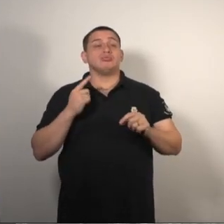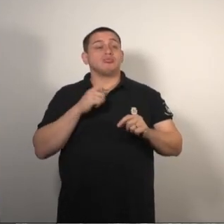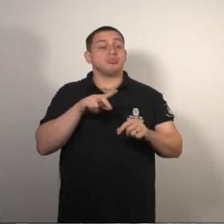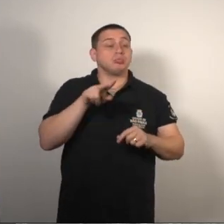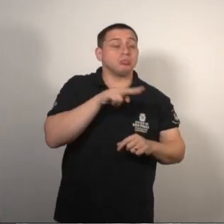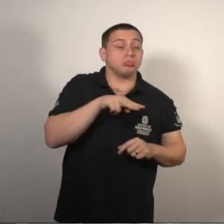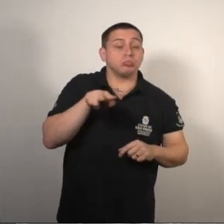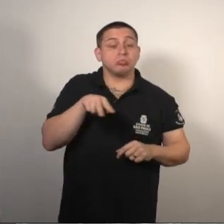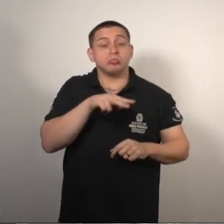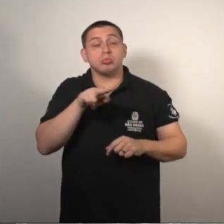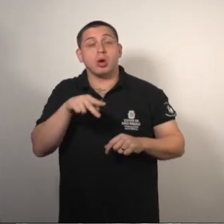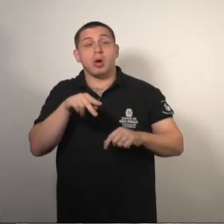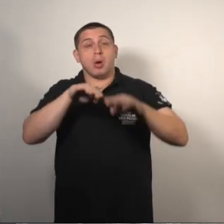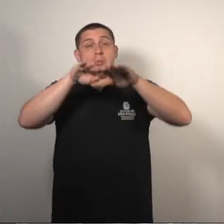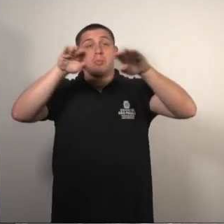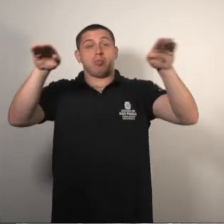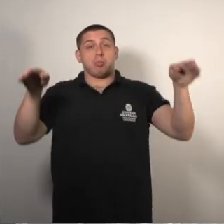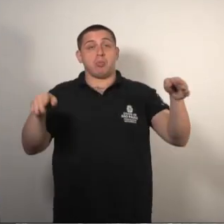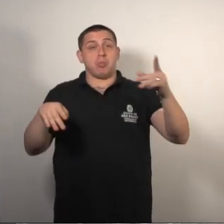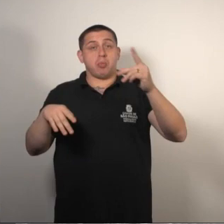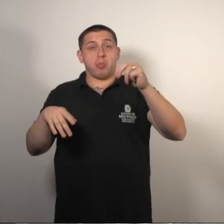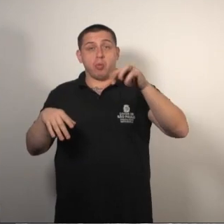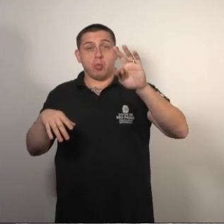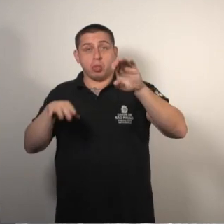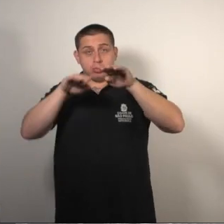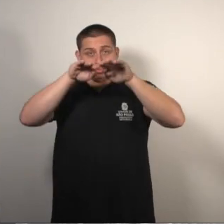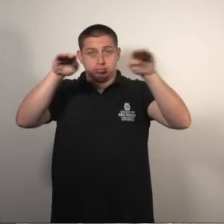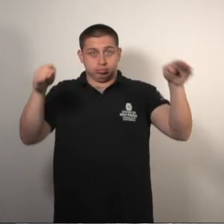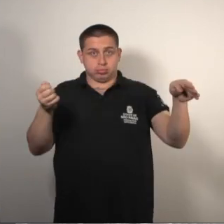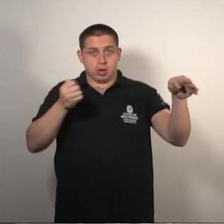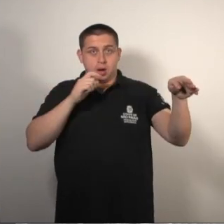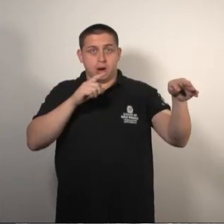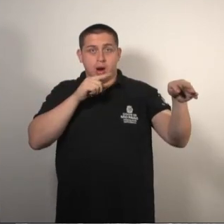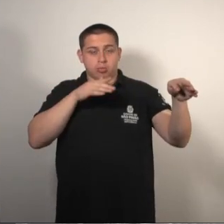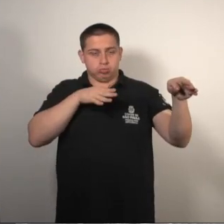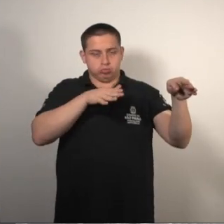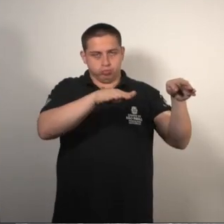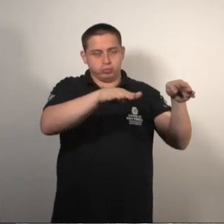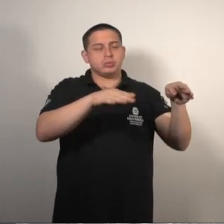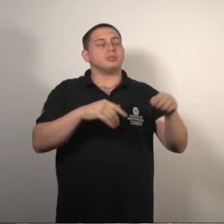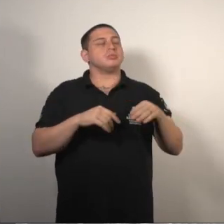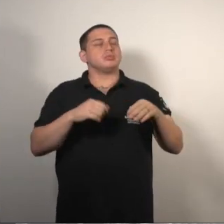Lapa, né? E eu não sei se o engenheiro do dia está aqui.